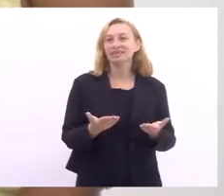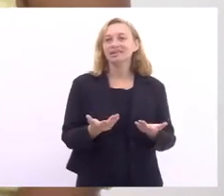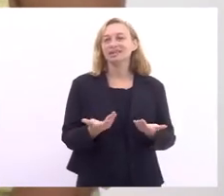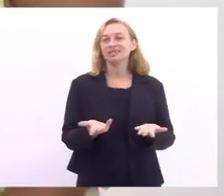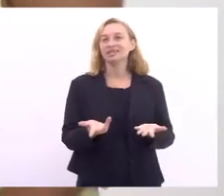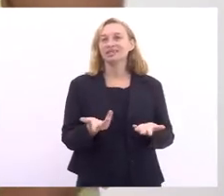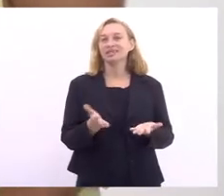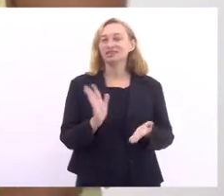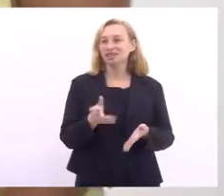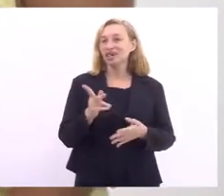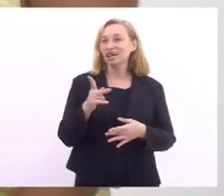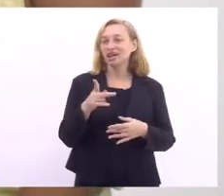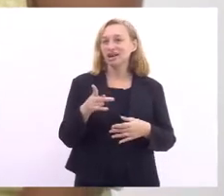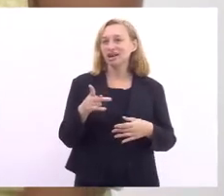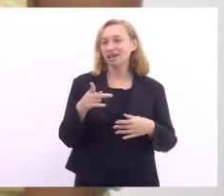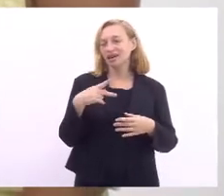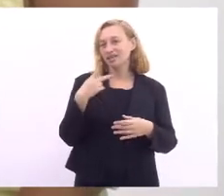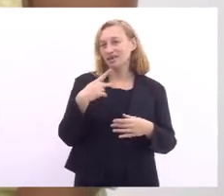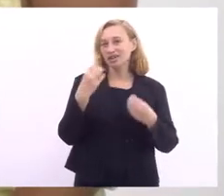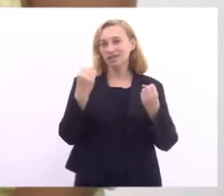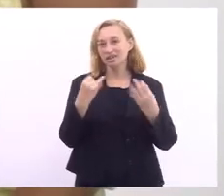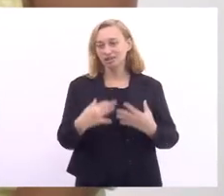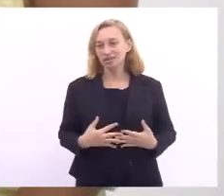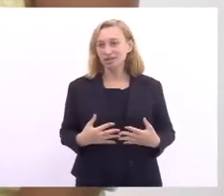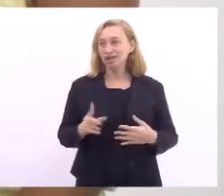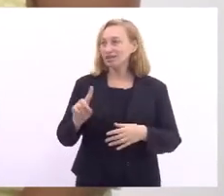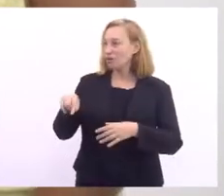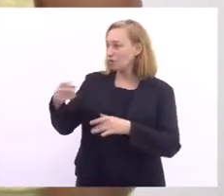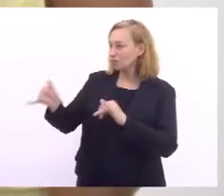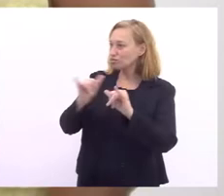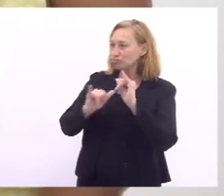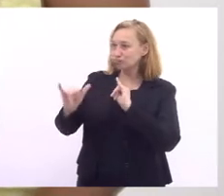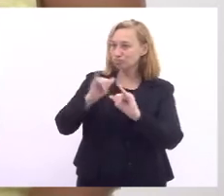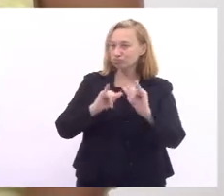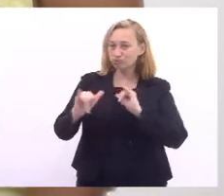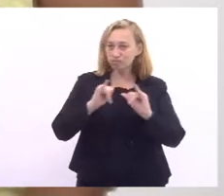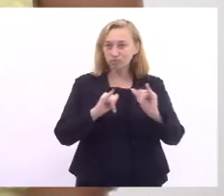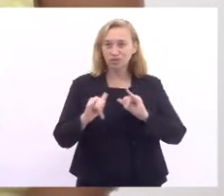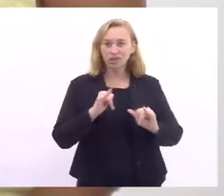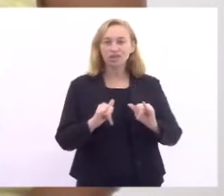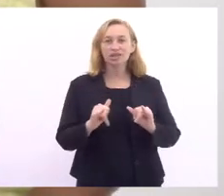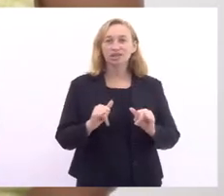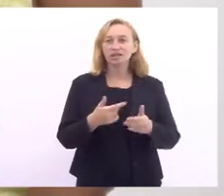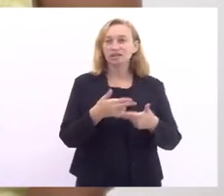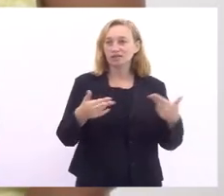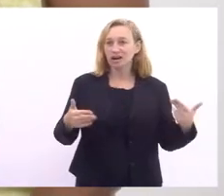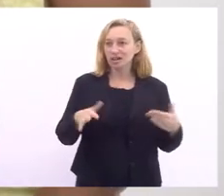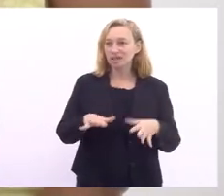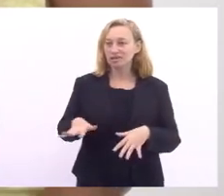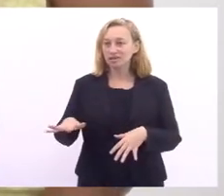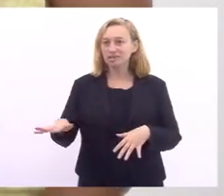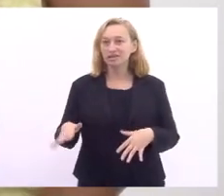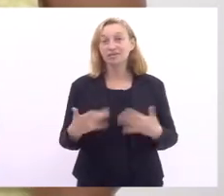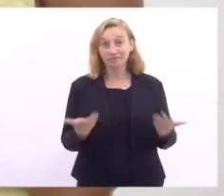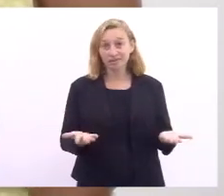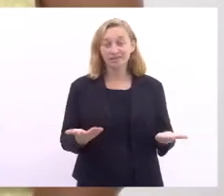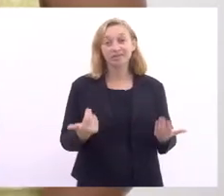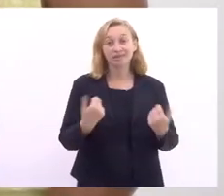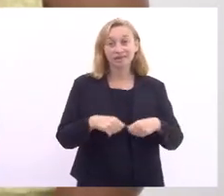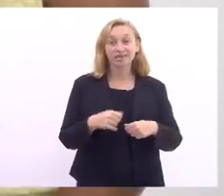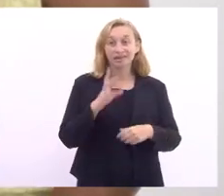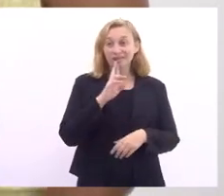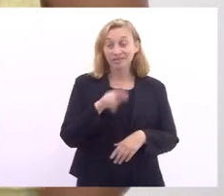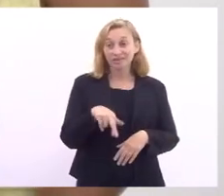eu já tive uma maneira de explicar já uma galera que divulga dissertações de gente de e quando tive do governo que se vem